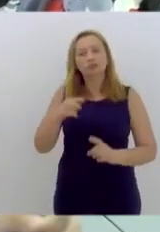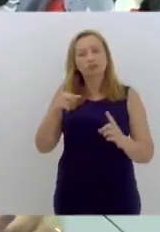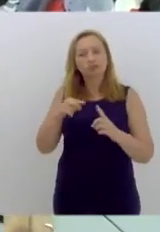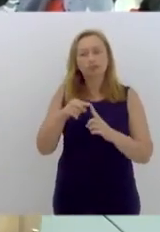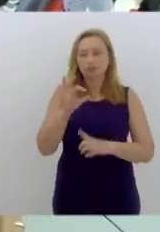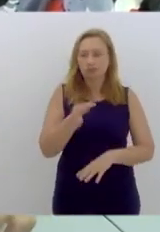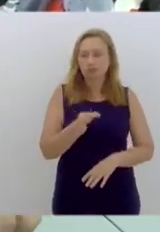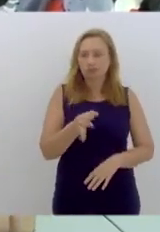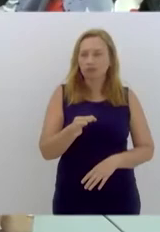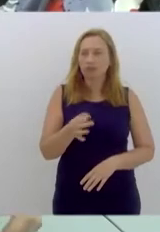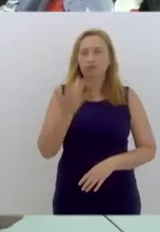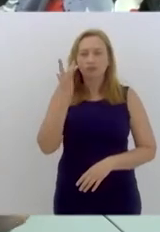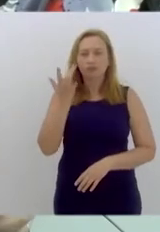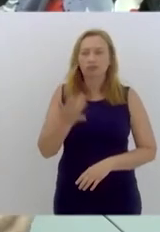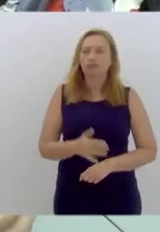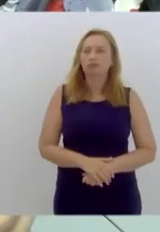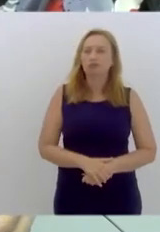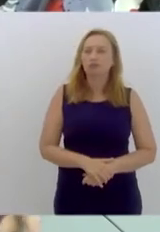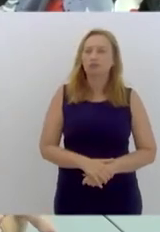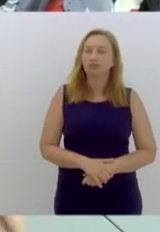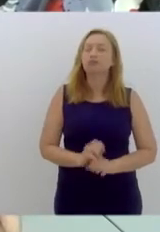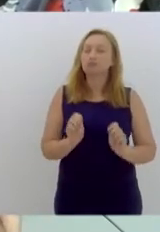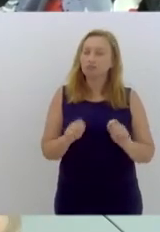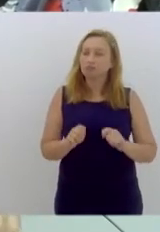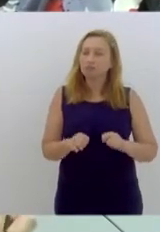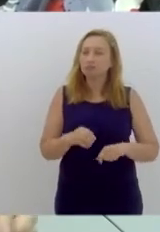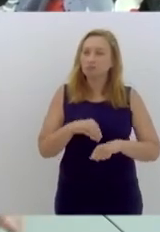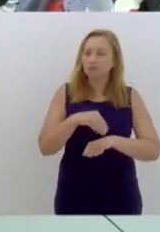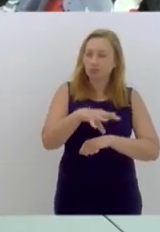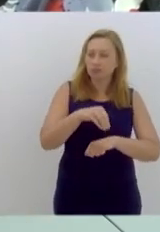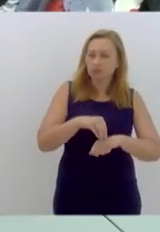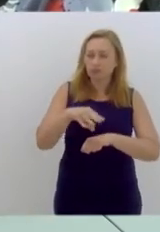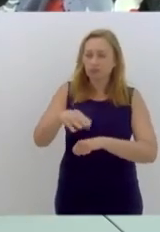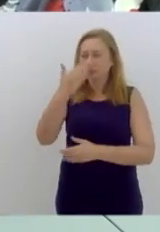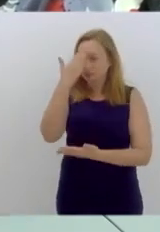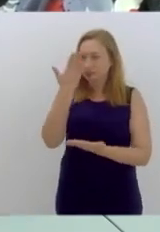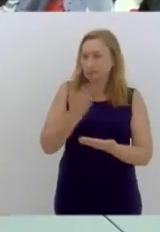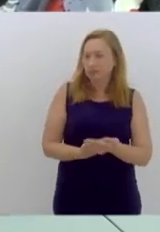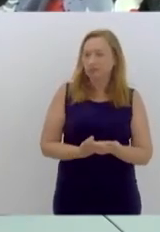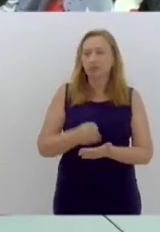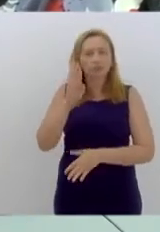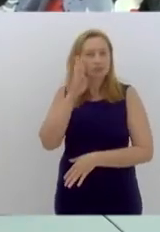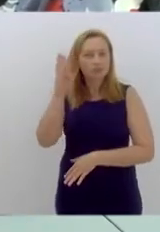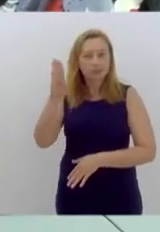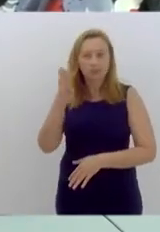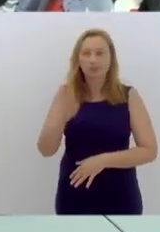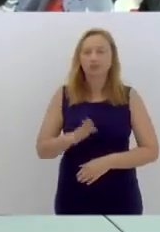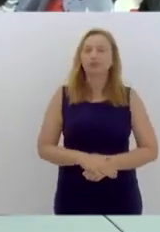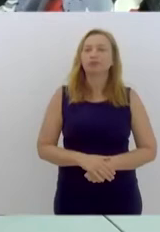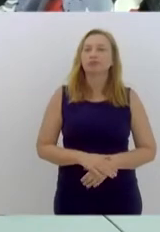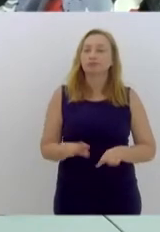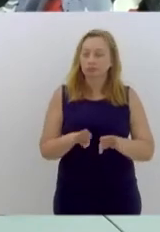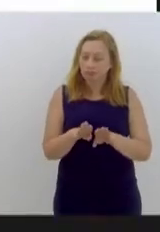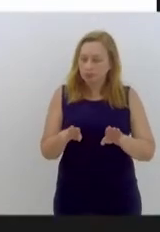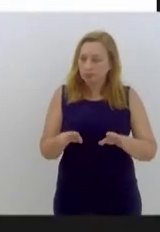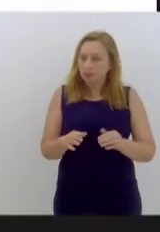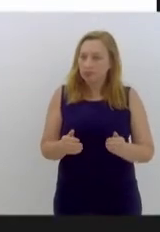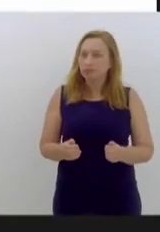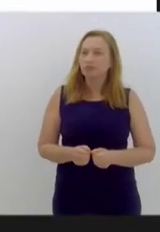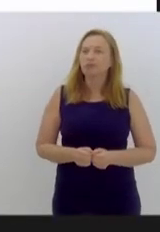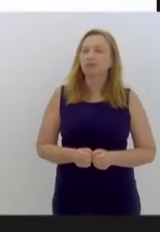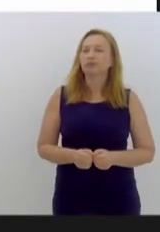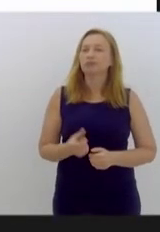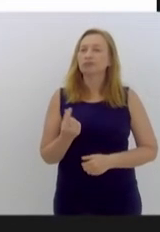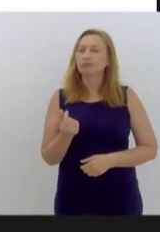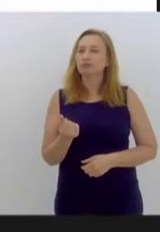Objetivamente aqui, quais que seriam, né, possíveis indicadores que a gente acredita que são fundamentais para estarem na mesa? A taxa líquida